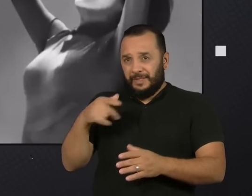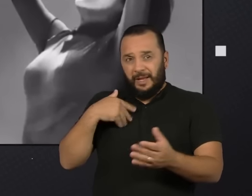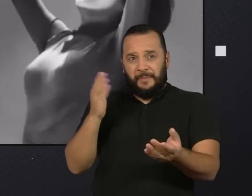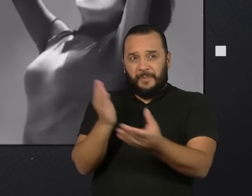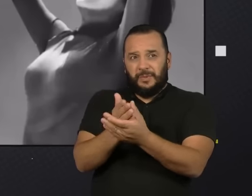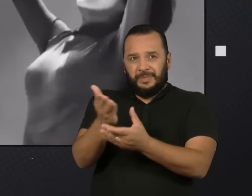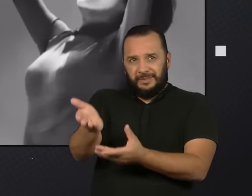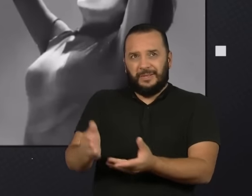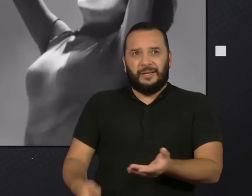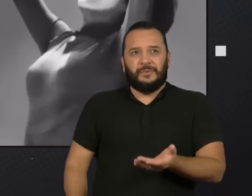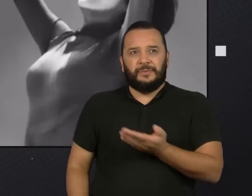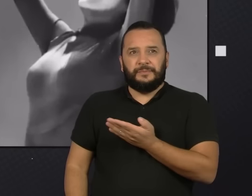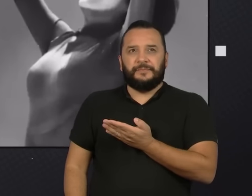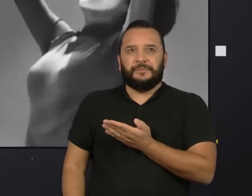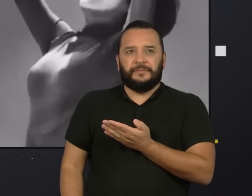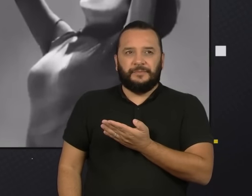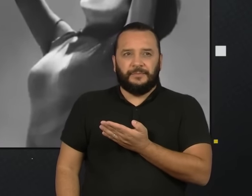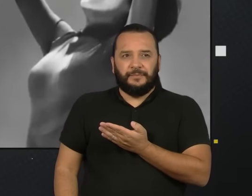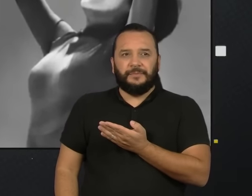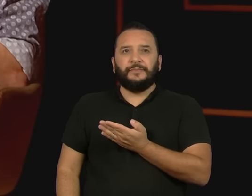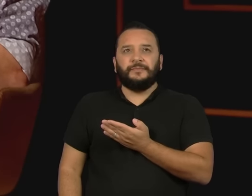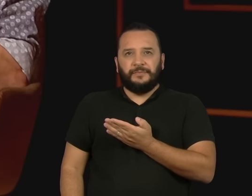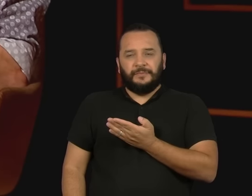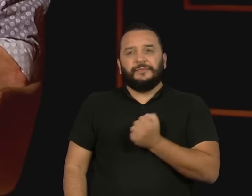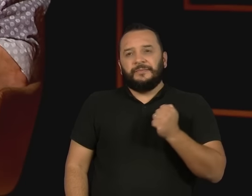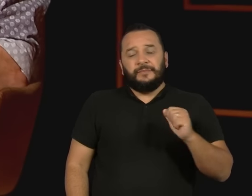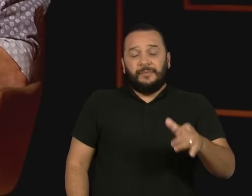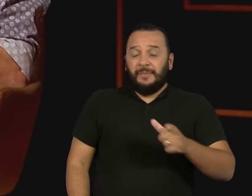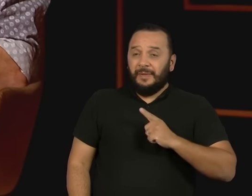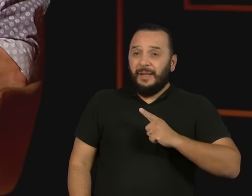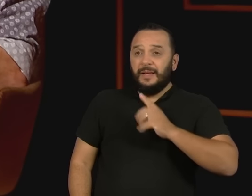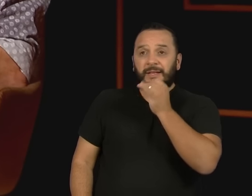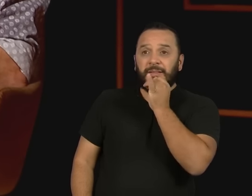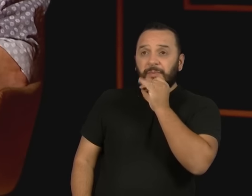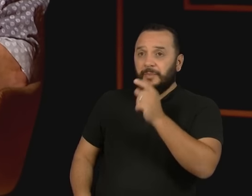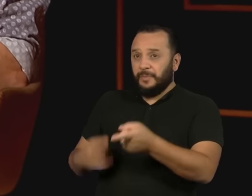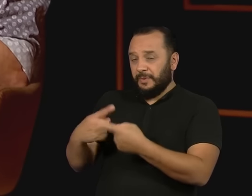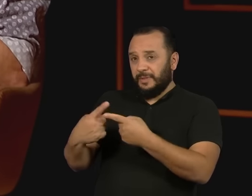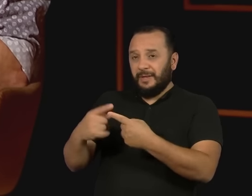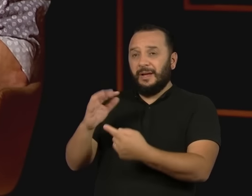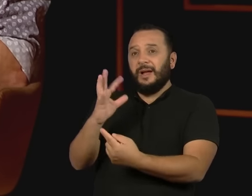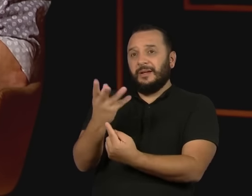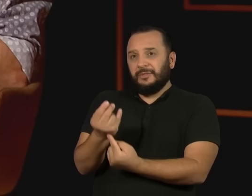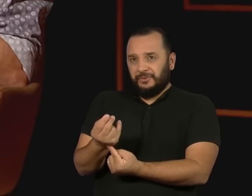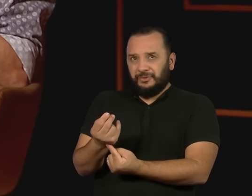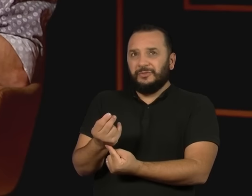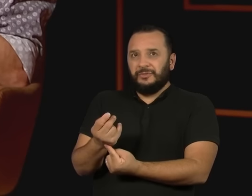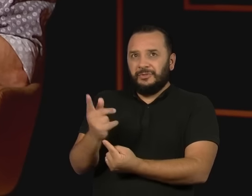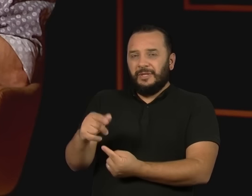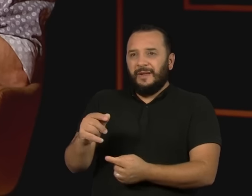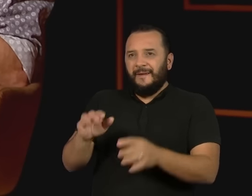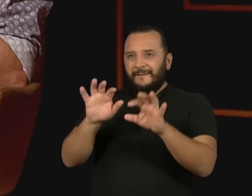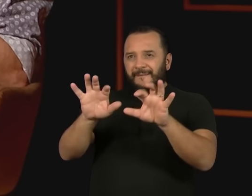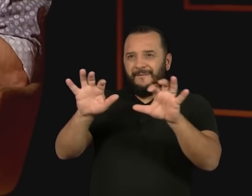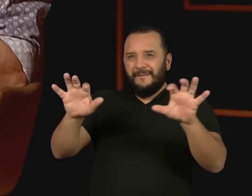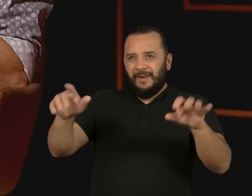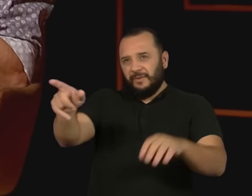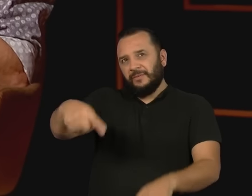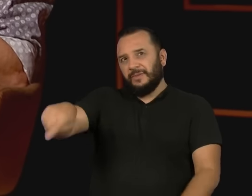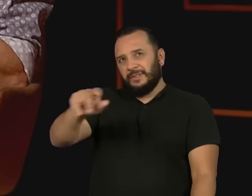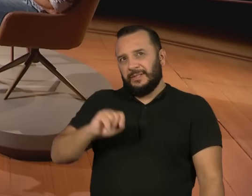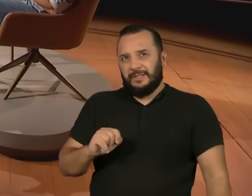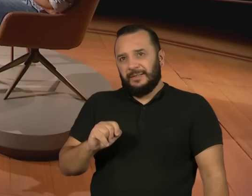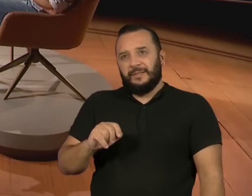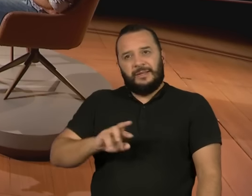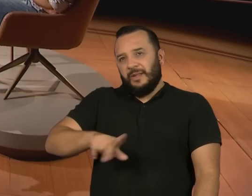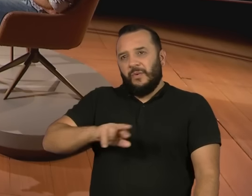Mas tem isso eu uso muito esse exemplo, porque a arte é feita para mexer com você. E nem sempre é para